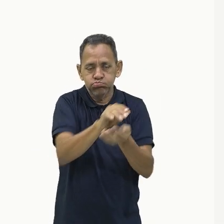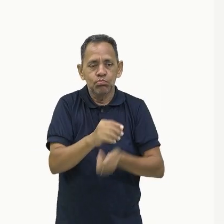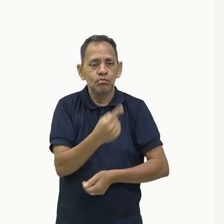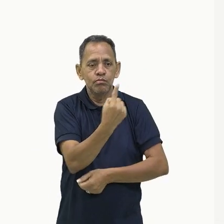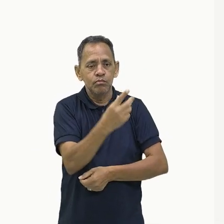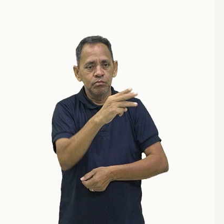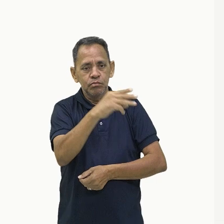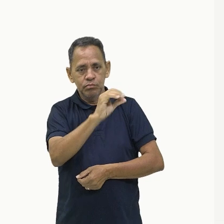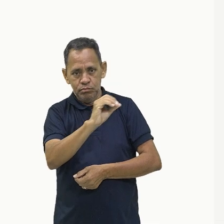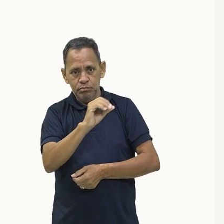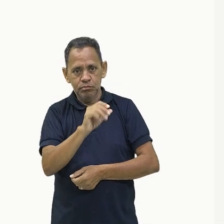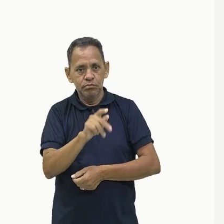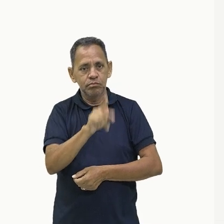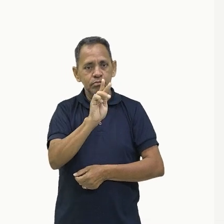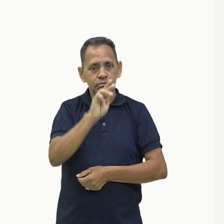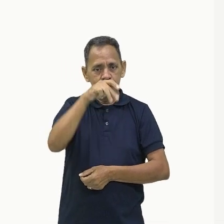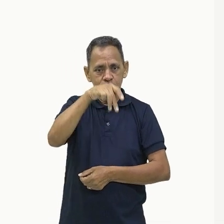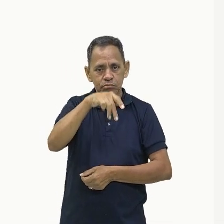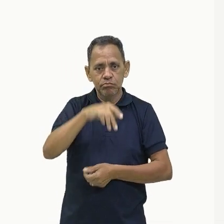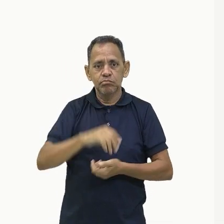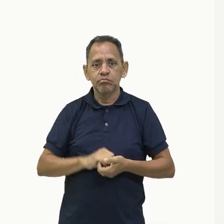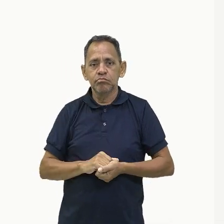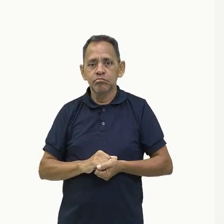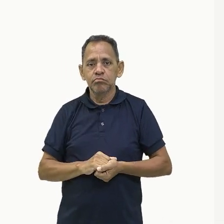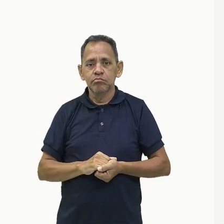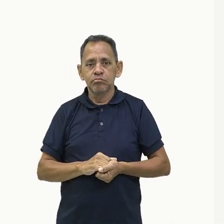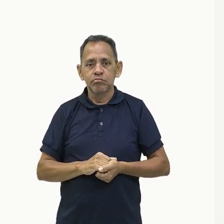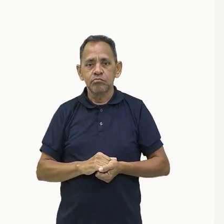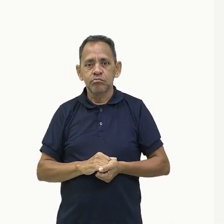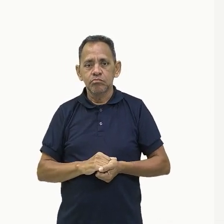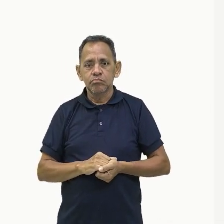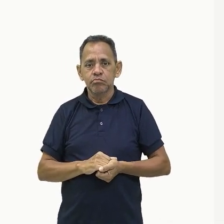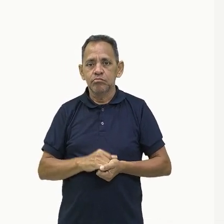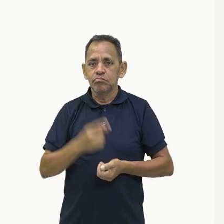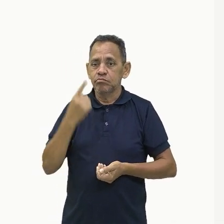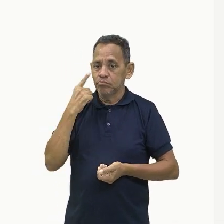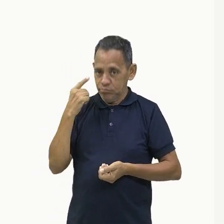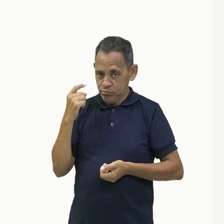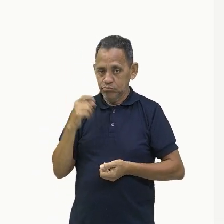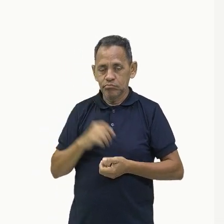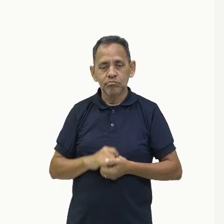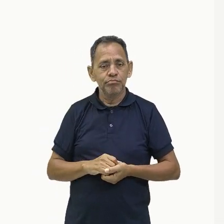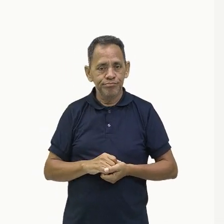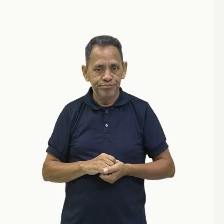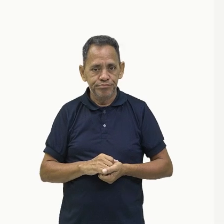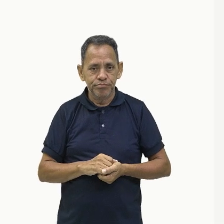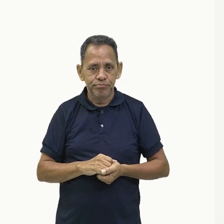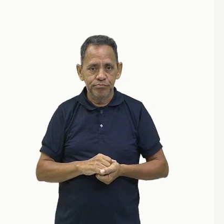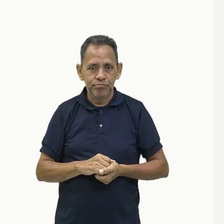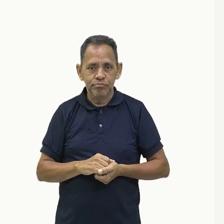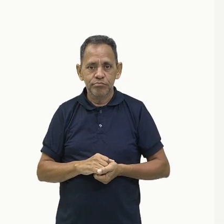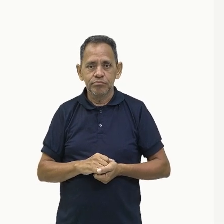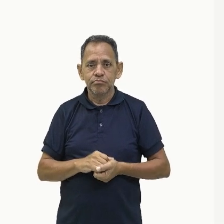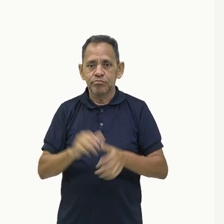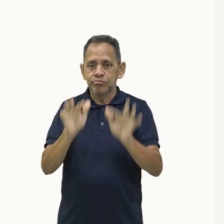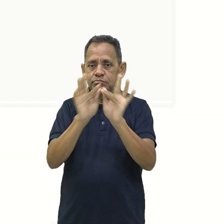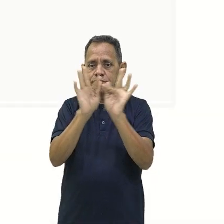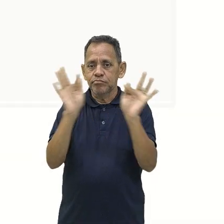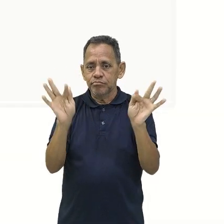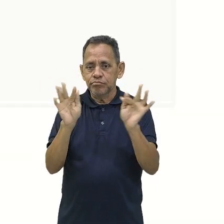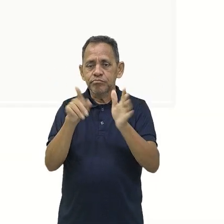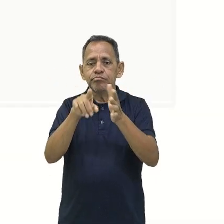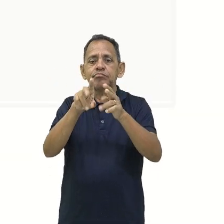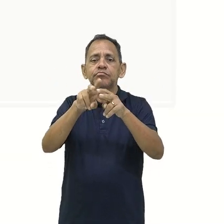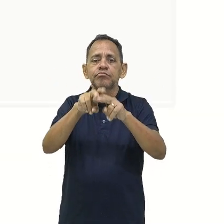130 km. É isso que está sendo dito aqui. Ok? Por isso que na